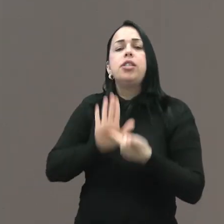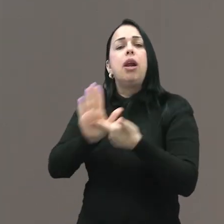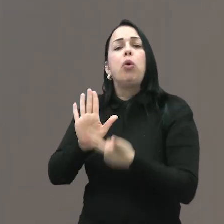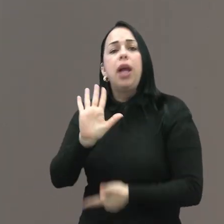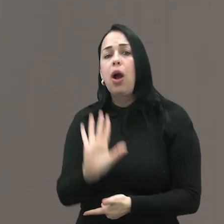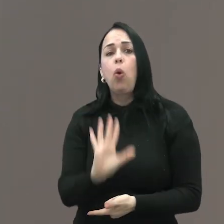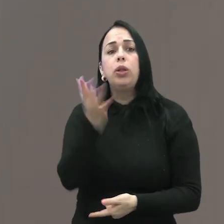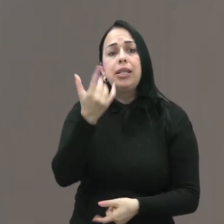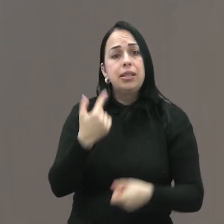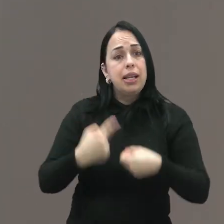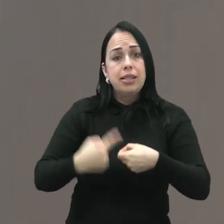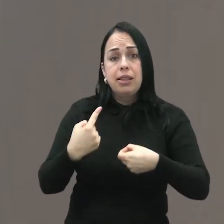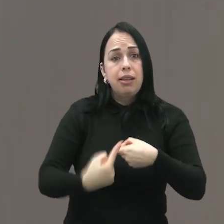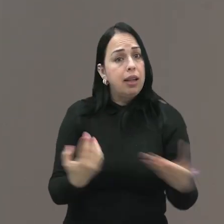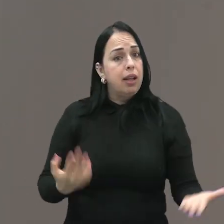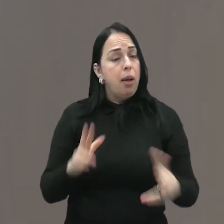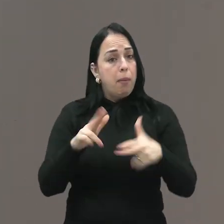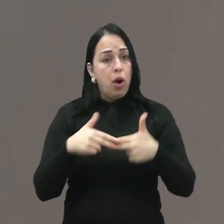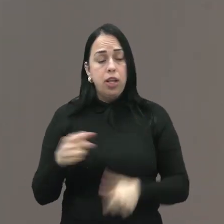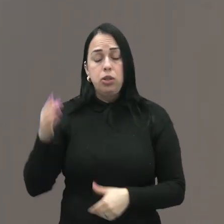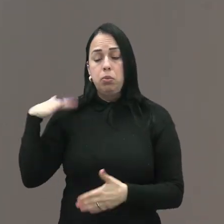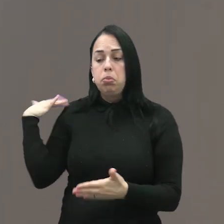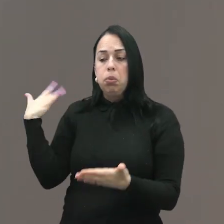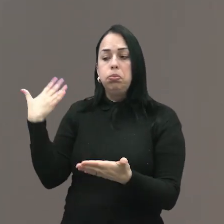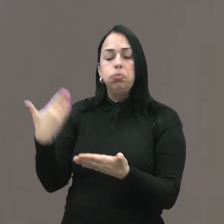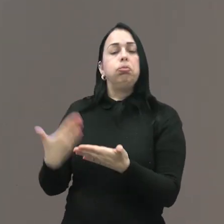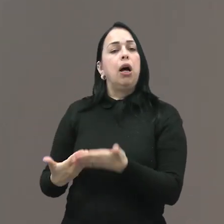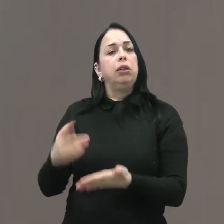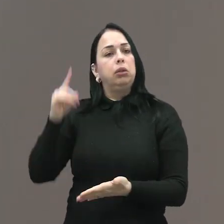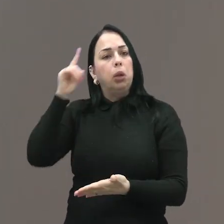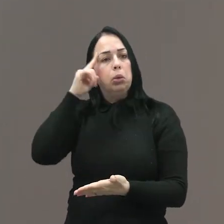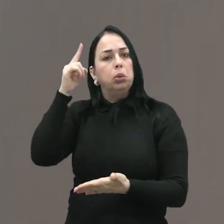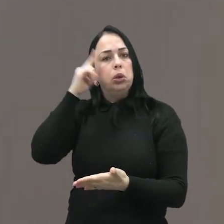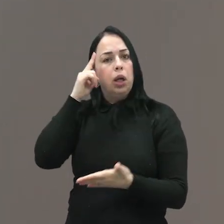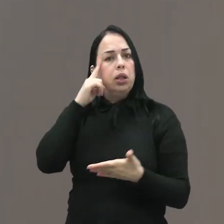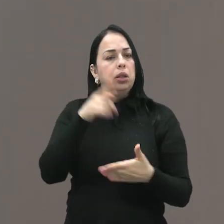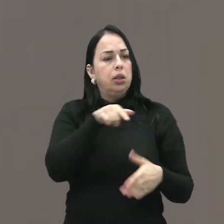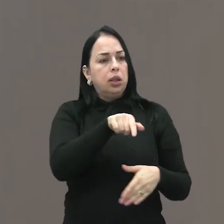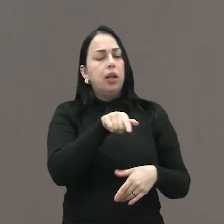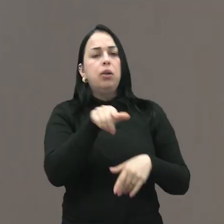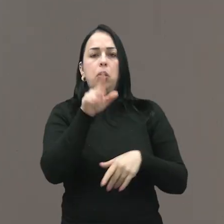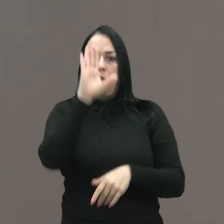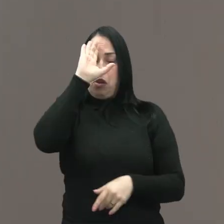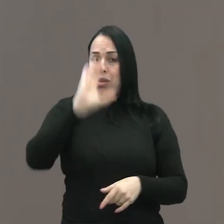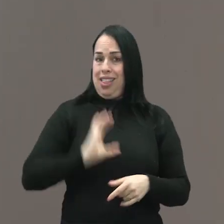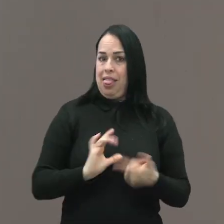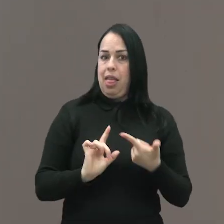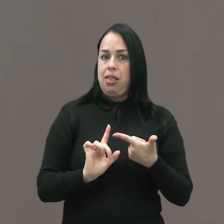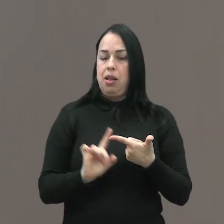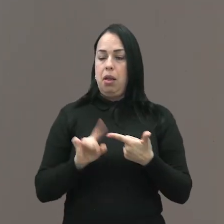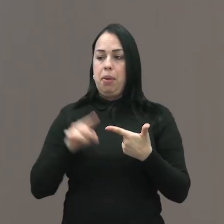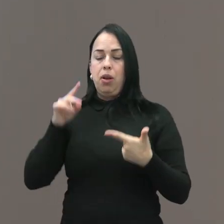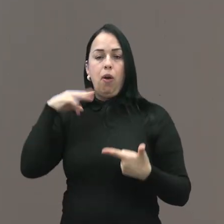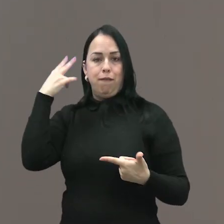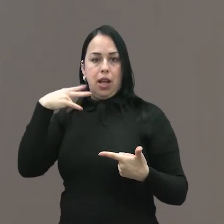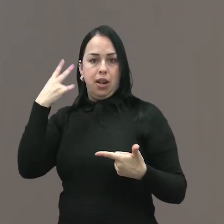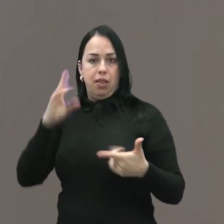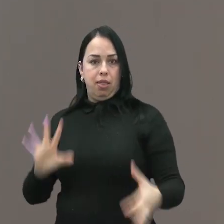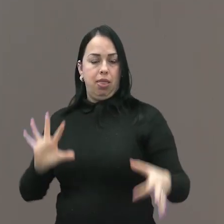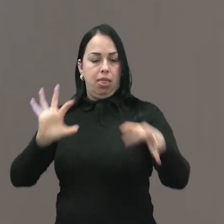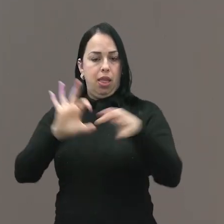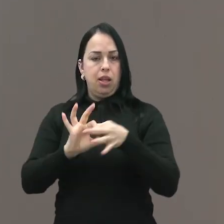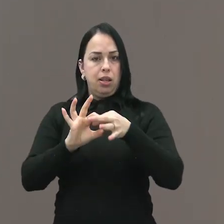estão acontecendo. Então eu vejo que é dessa forma, dia após dia, tanto tendo a participação do cidadão e também